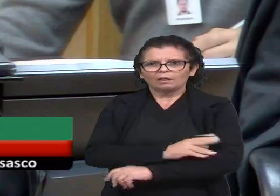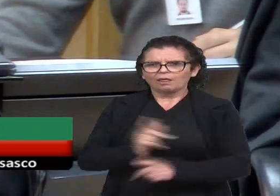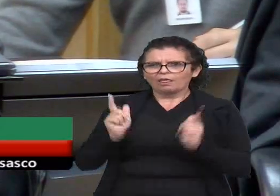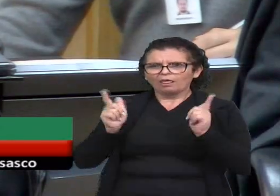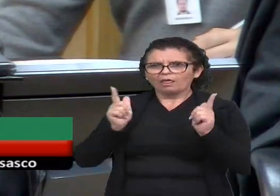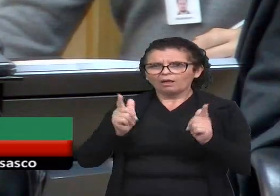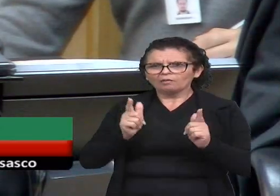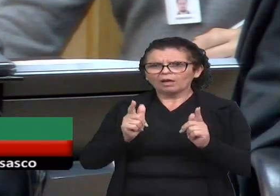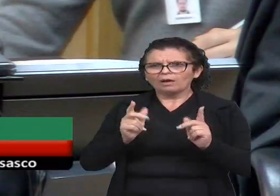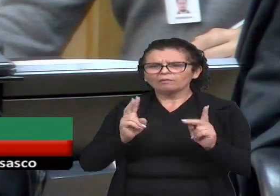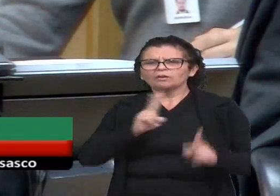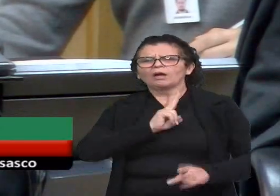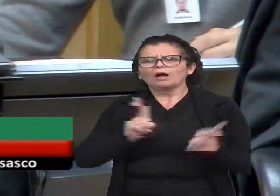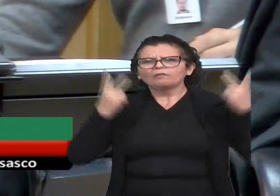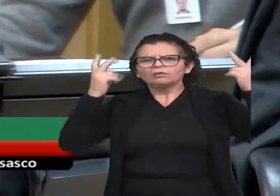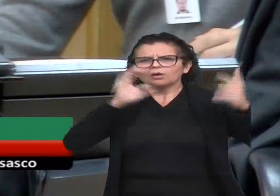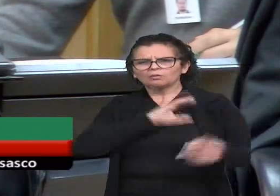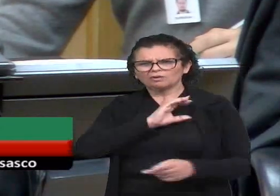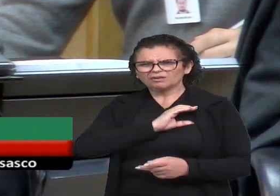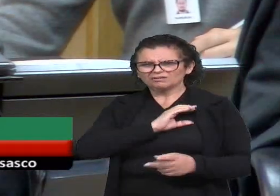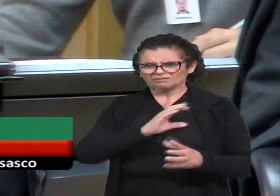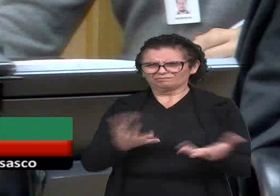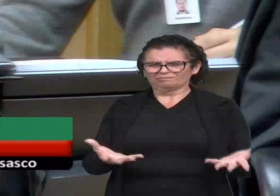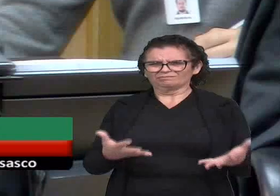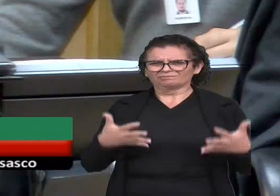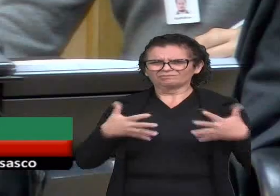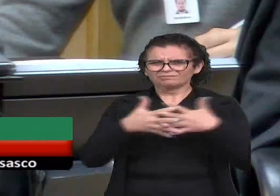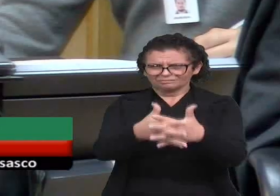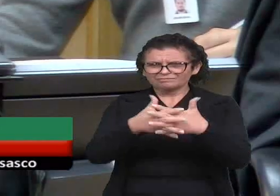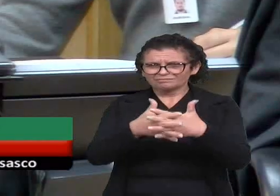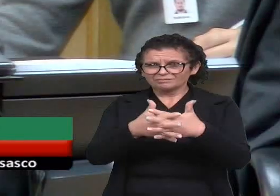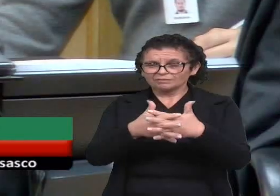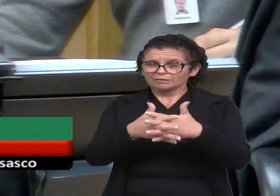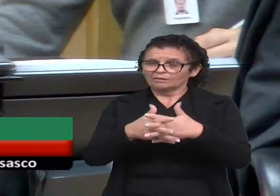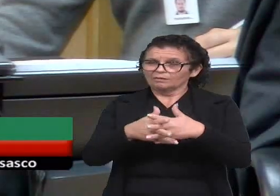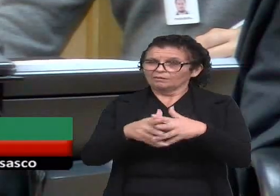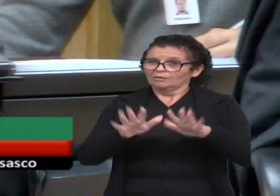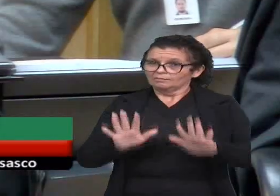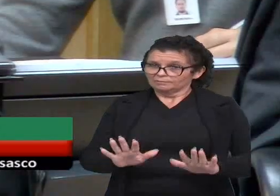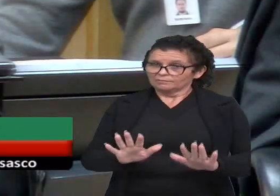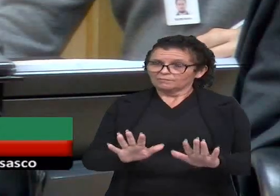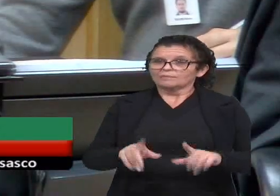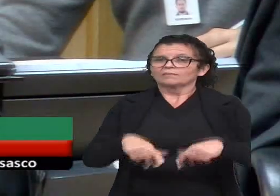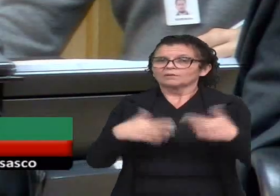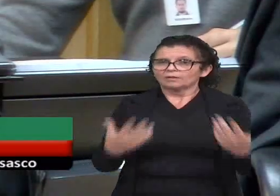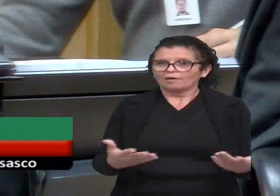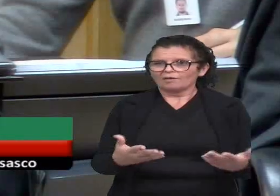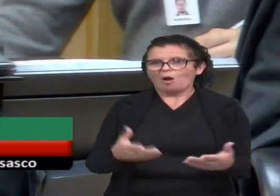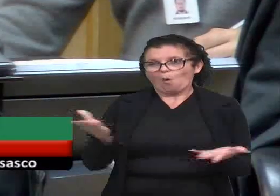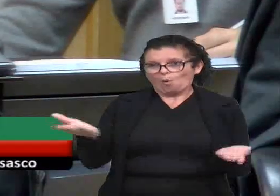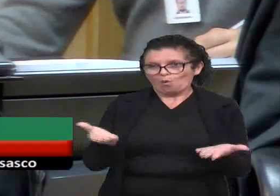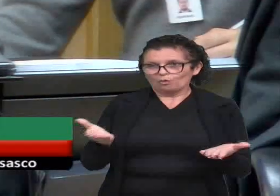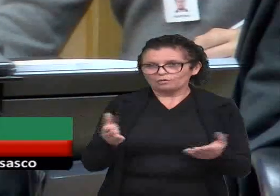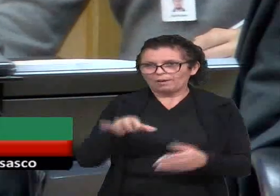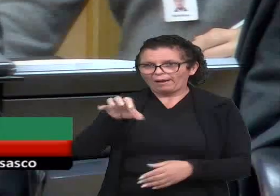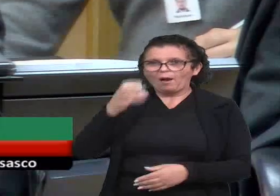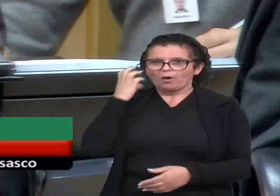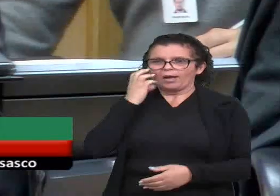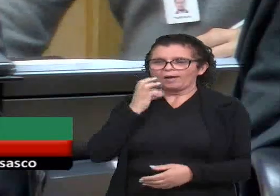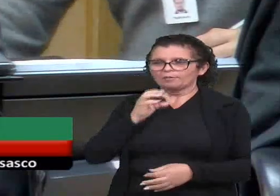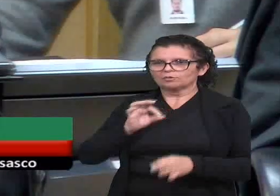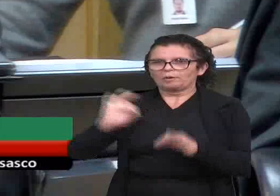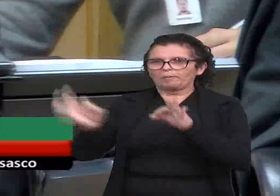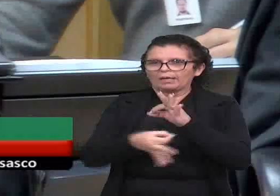Corinthians. Então, todos. Então, eu não poderia pegar como exemplo o Emerson hoje. Então, a partir de